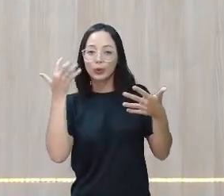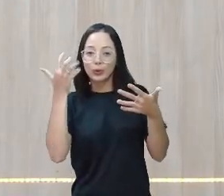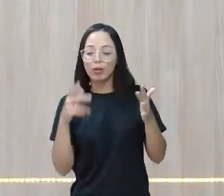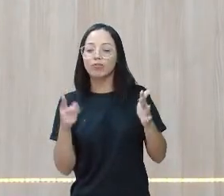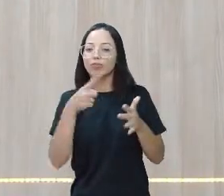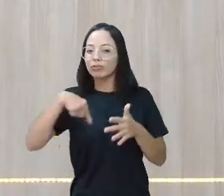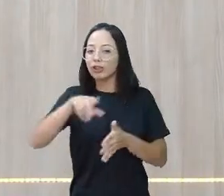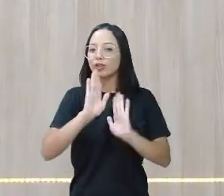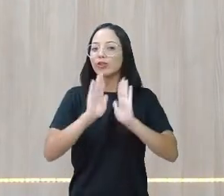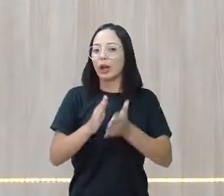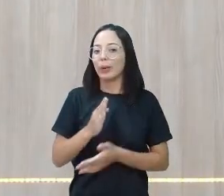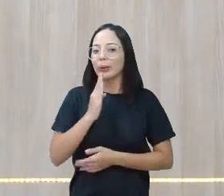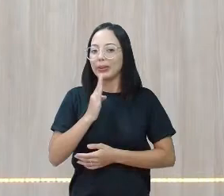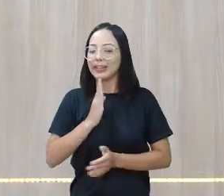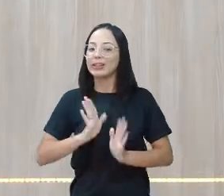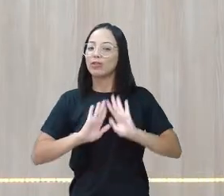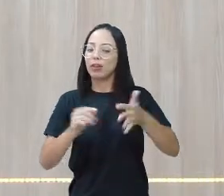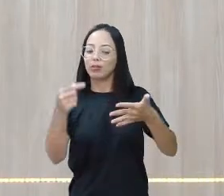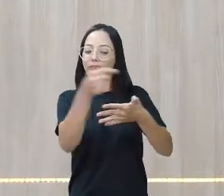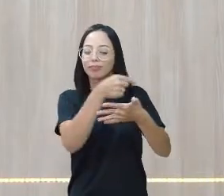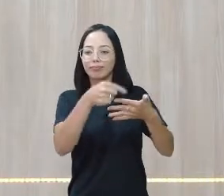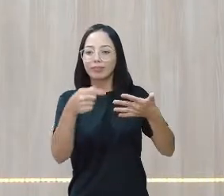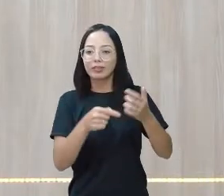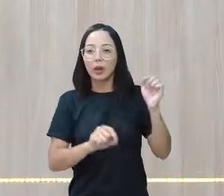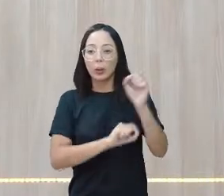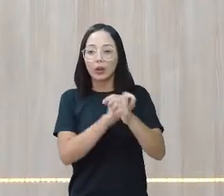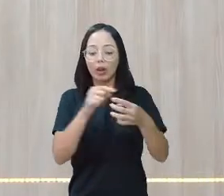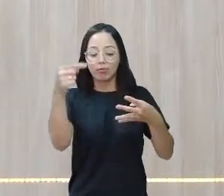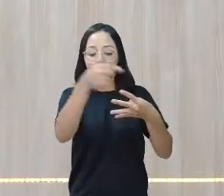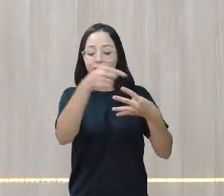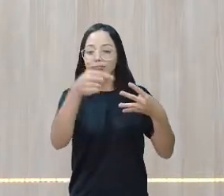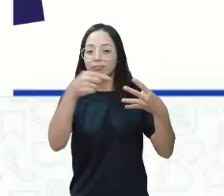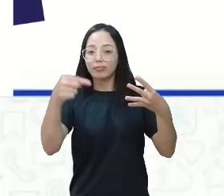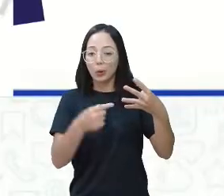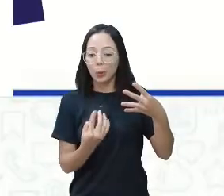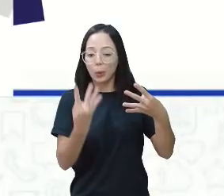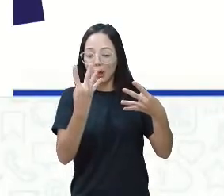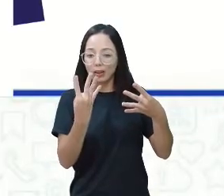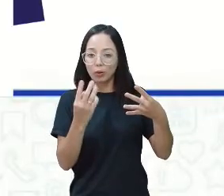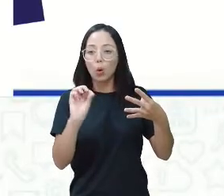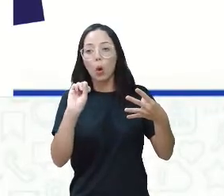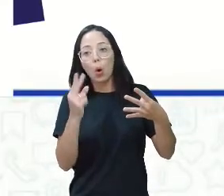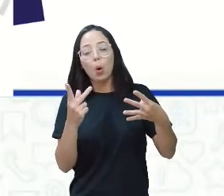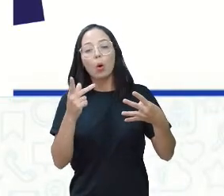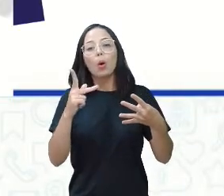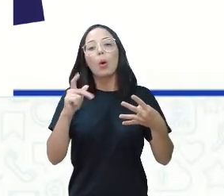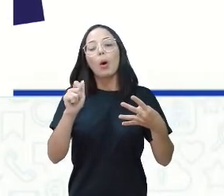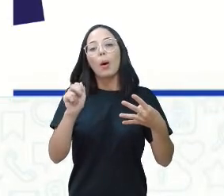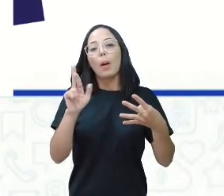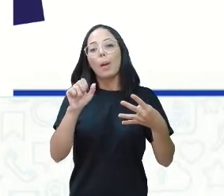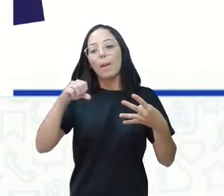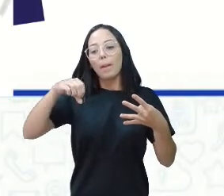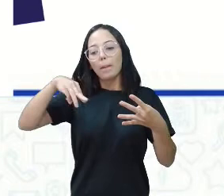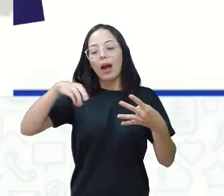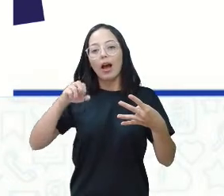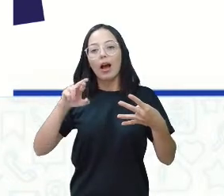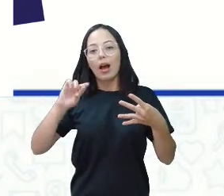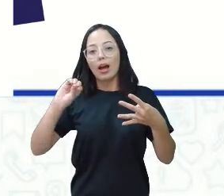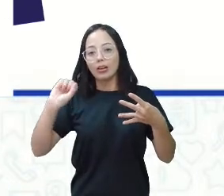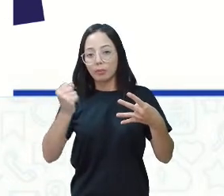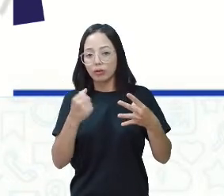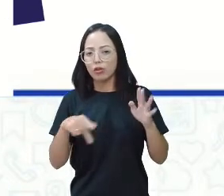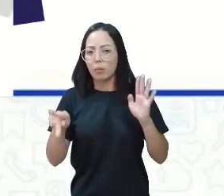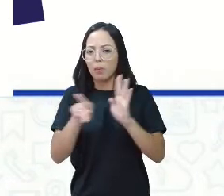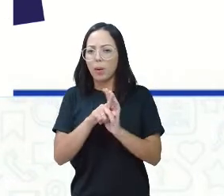já conhecem bem, né? A gente tem 4 propriedades ou parâmetros. São propriedades porque eles